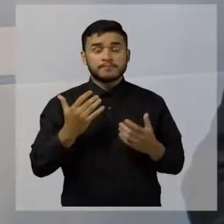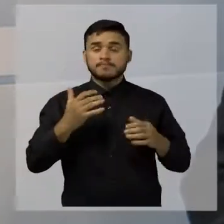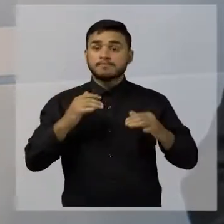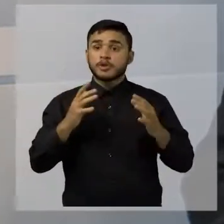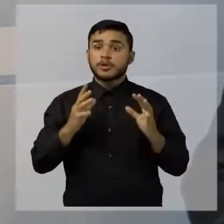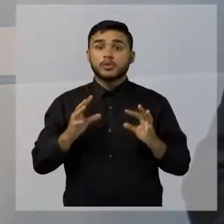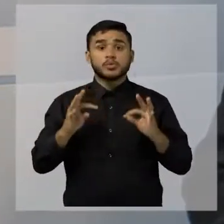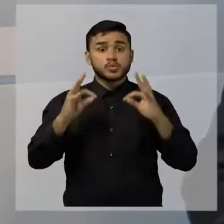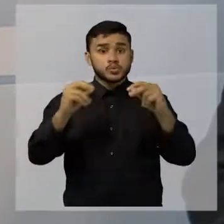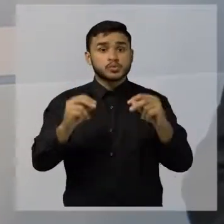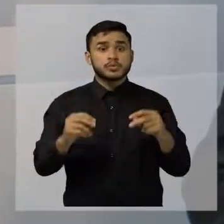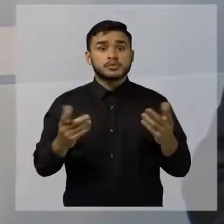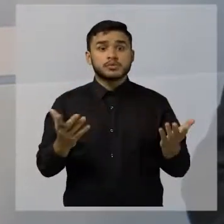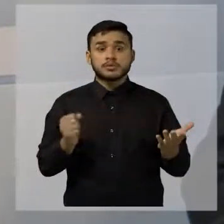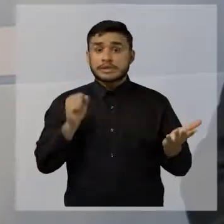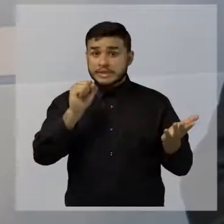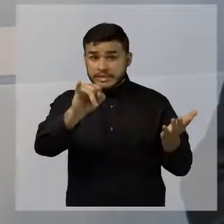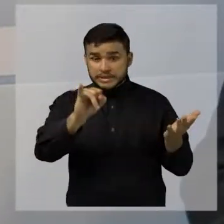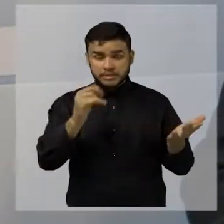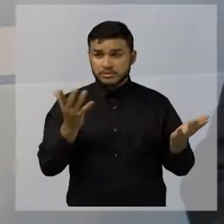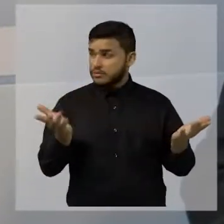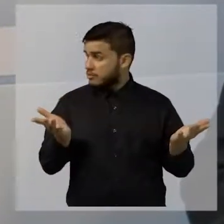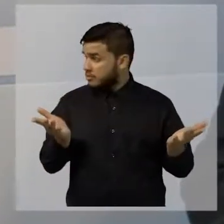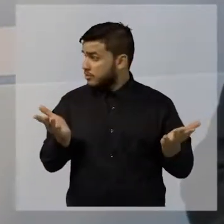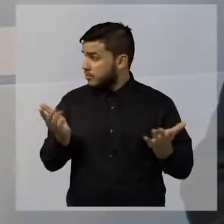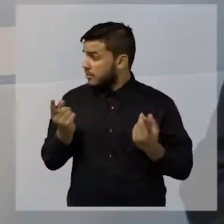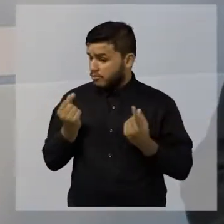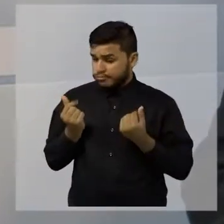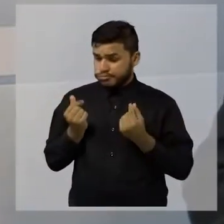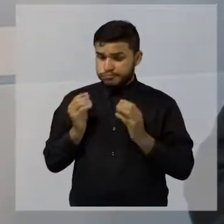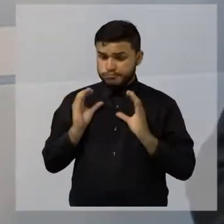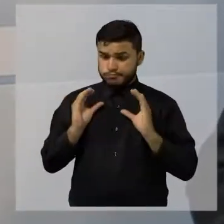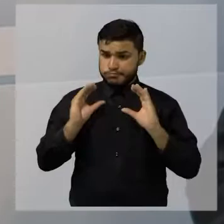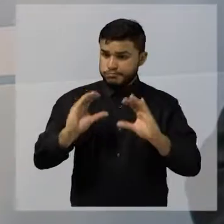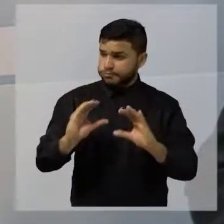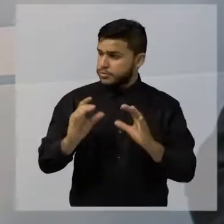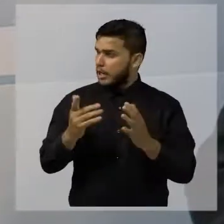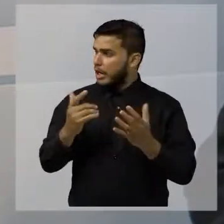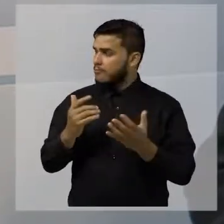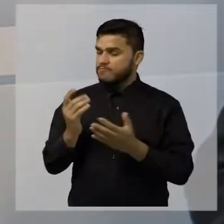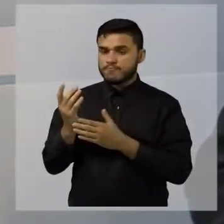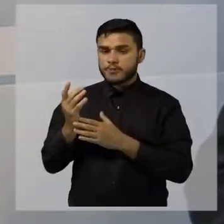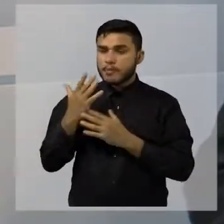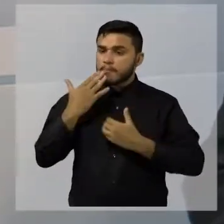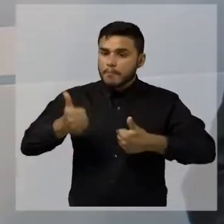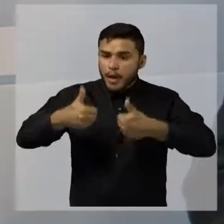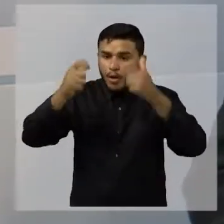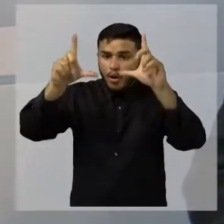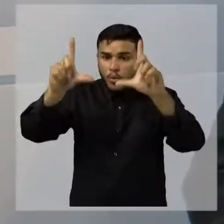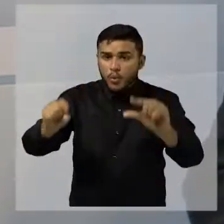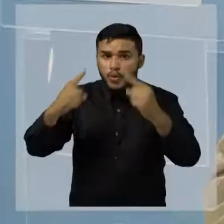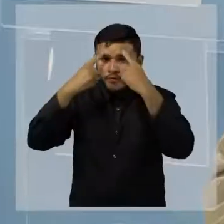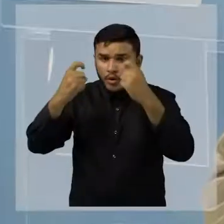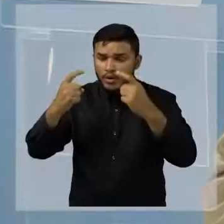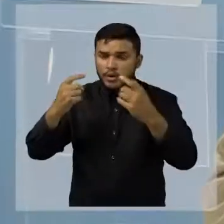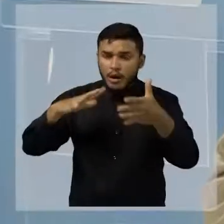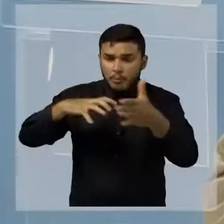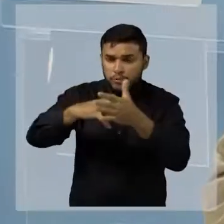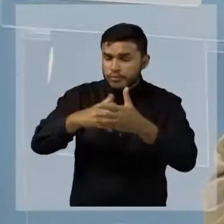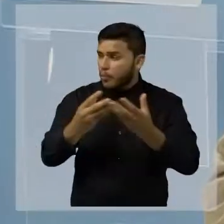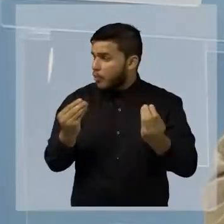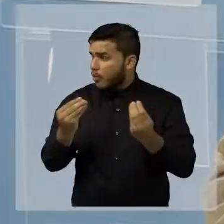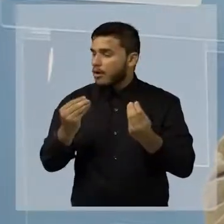você não gasta dinheiro com o paciente que sofreu um acidente, que está internado, vai sobrar dinheiro para outras coisas. Muito